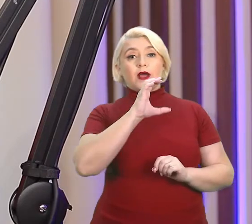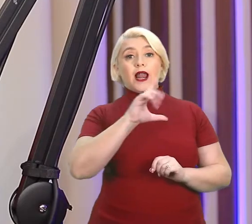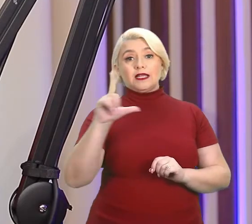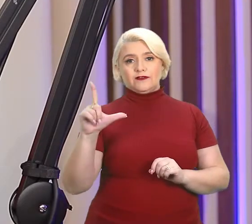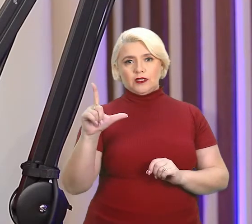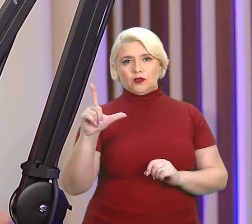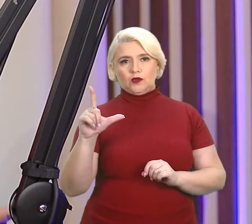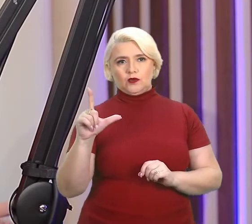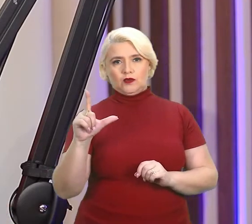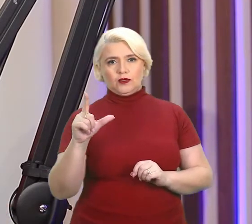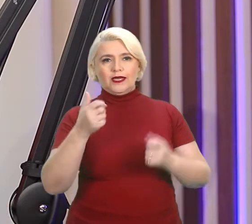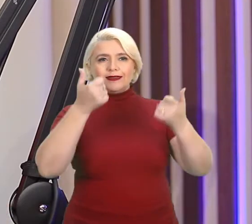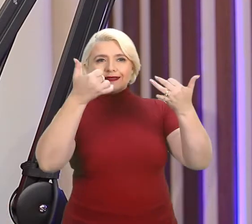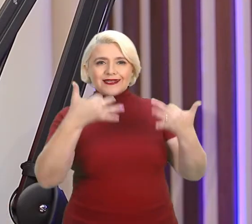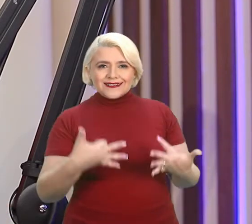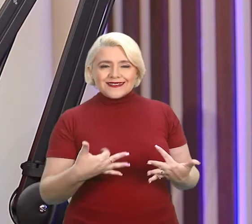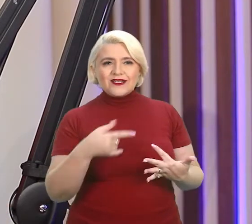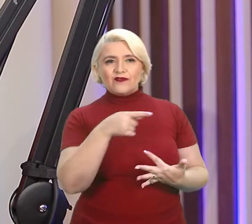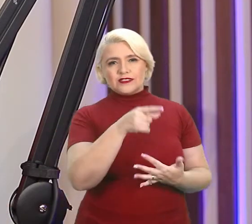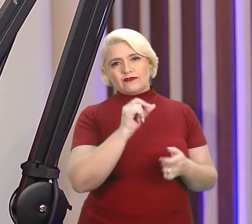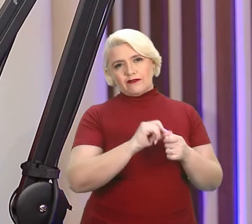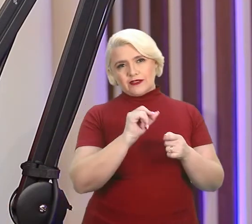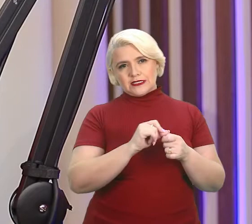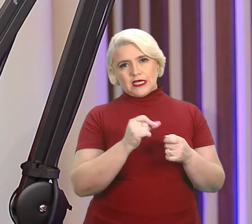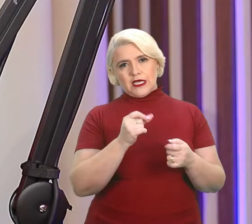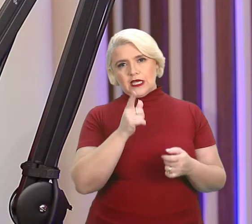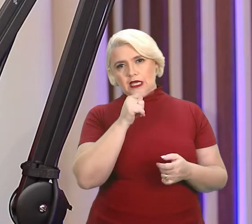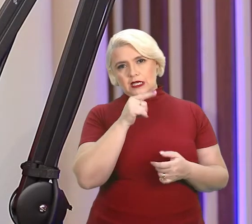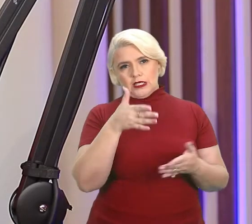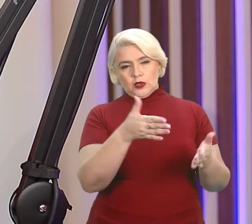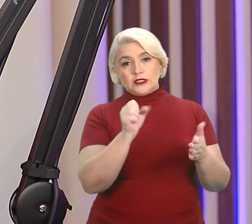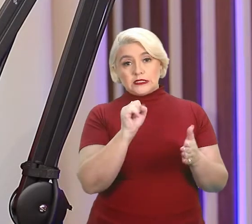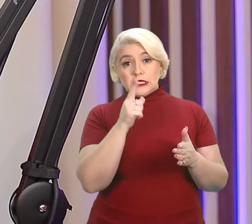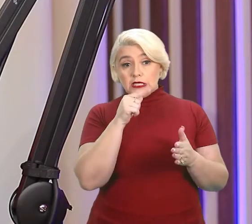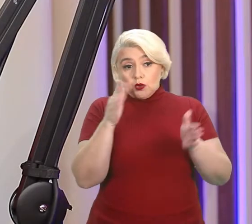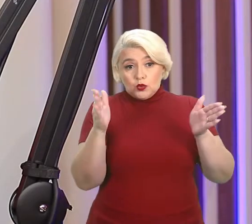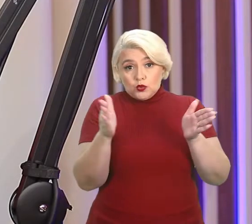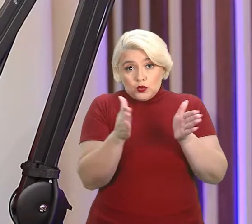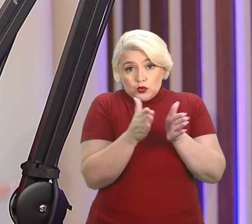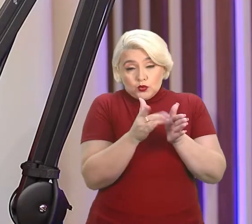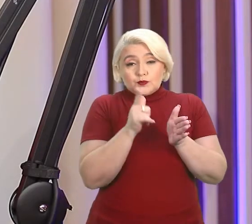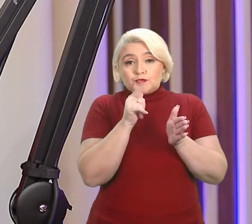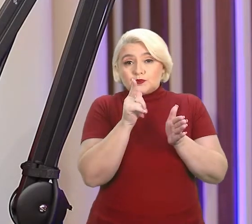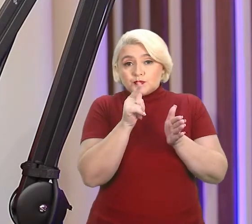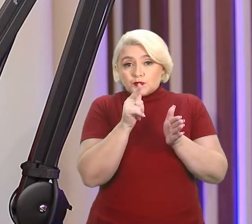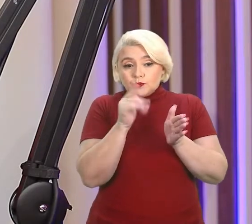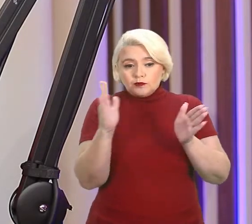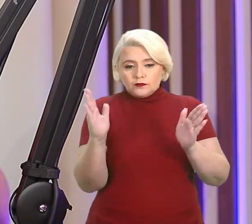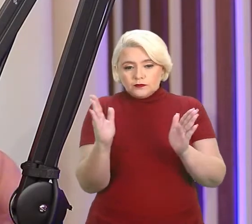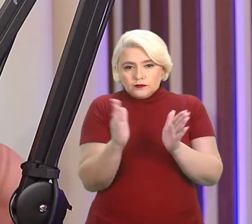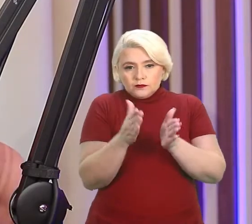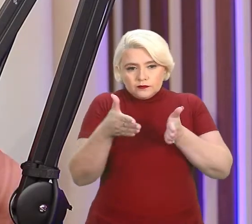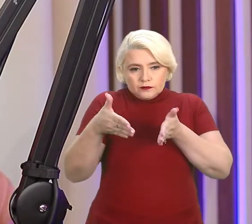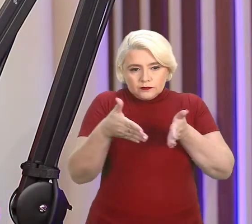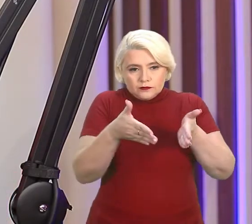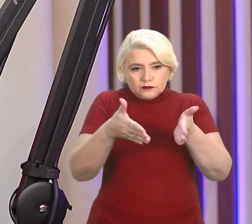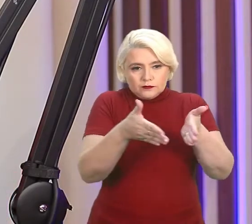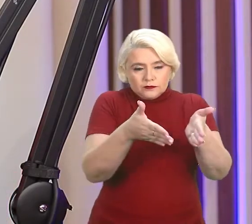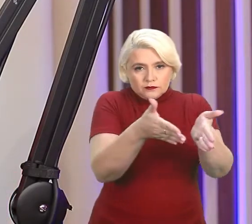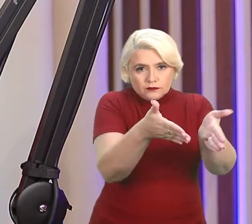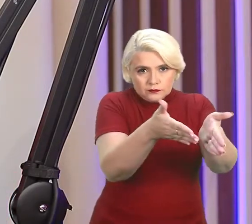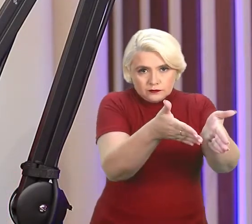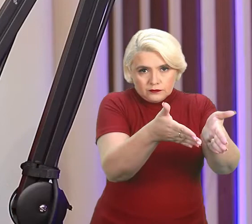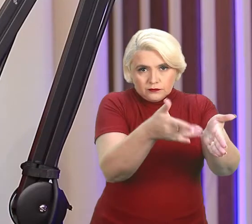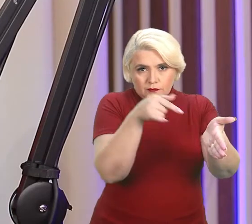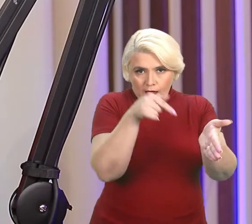classificador, né? A descrição que você vai dar para o rio. Se é um rio estreito, você vai fazer o sinal de água e o sinal de